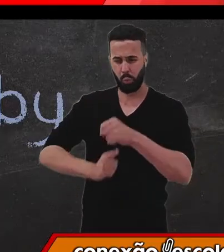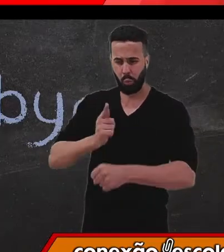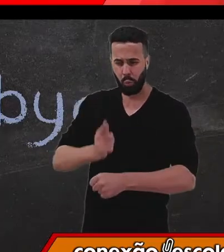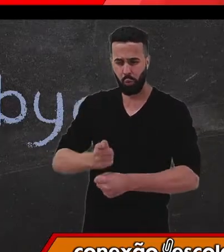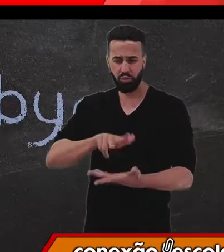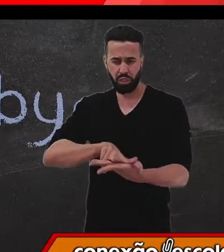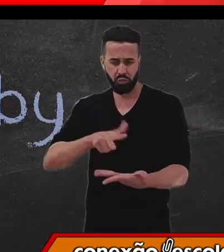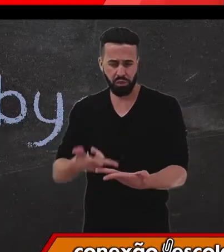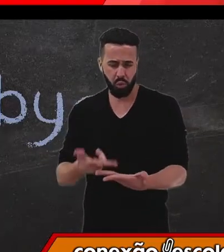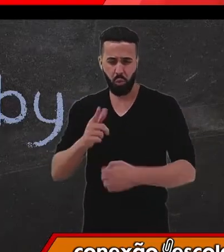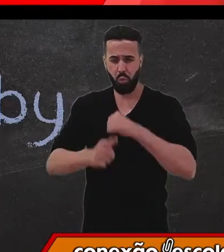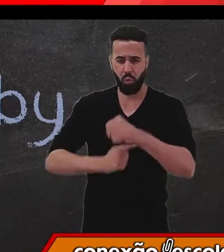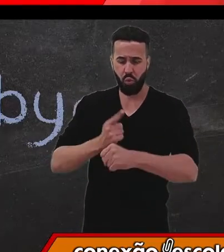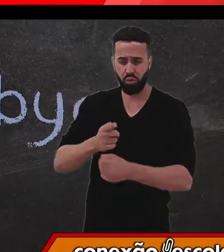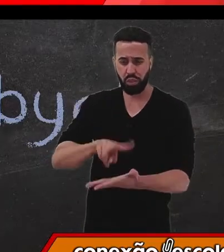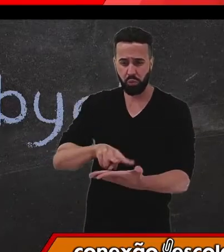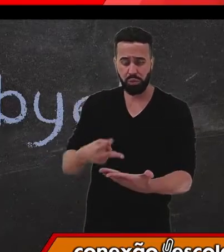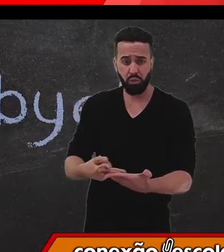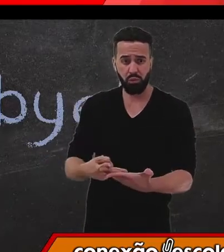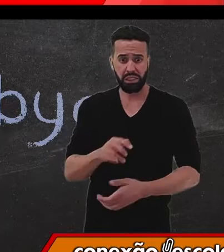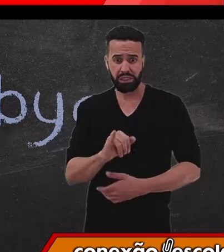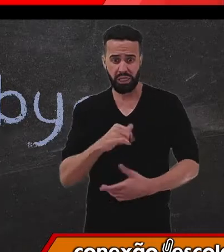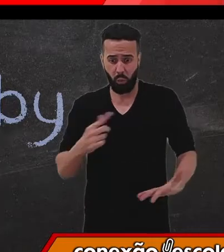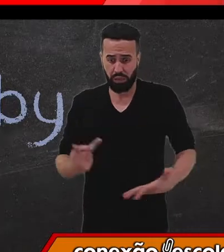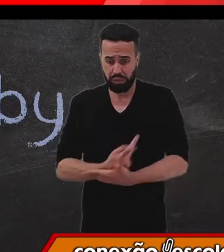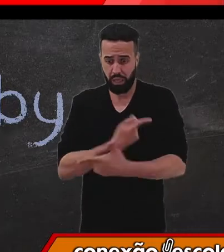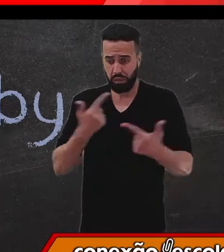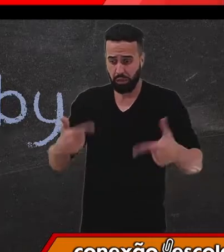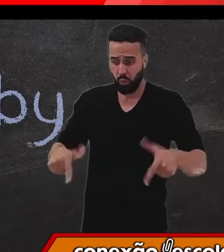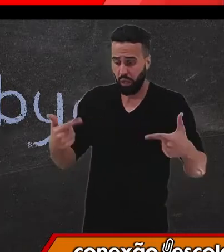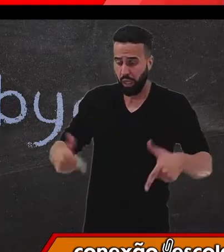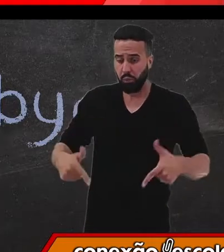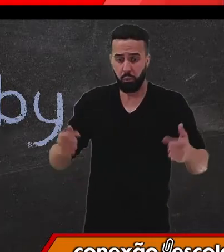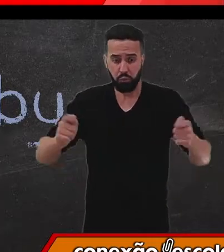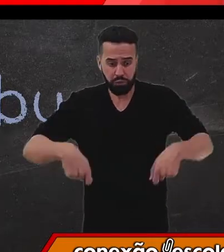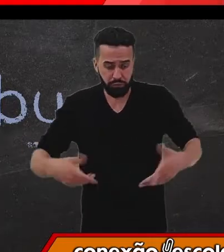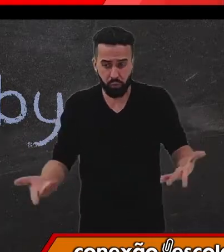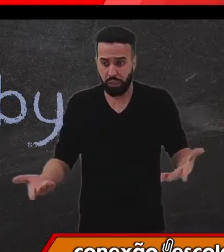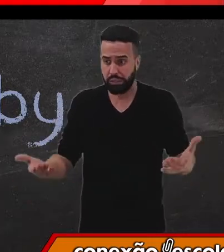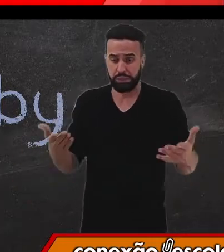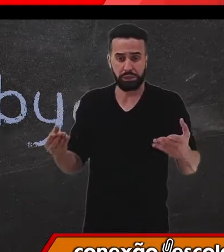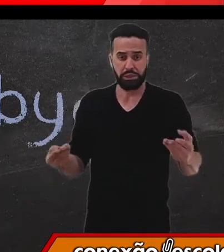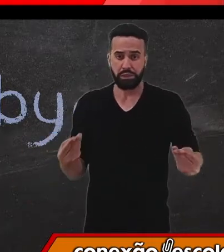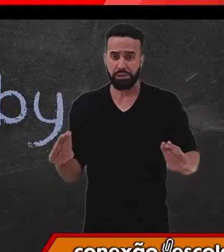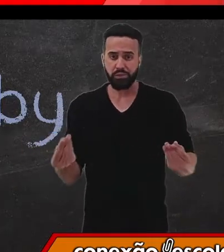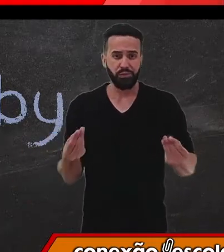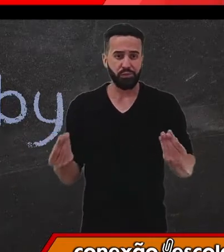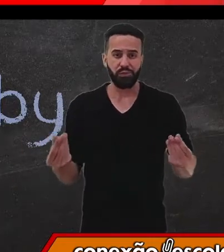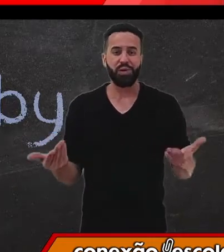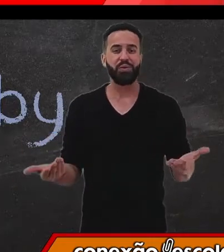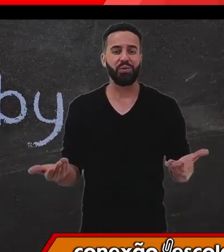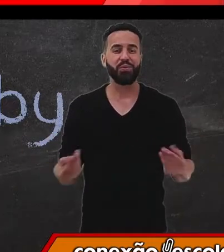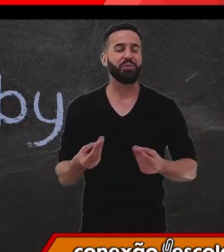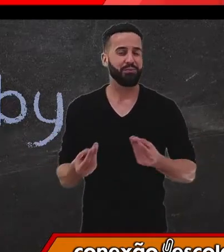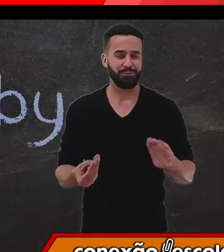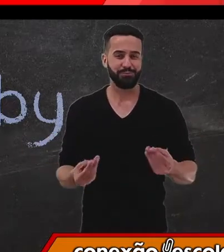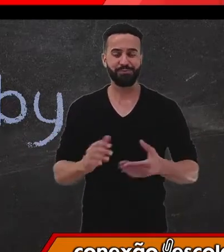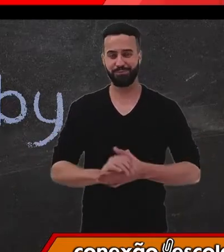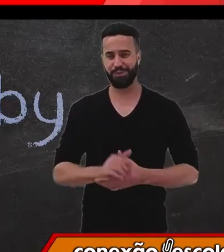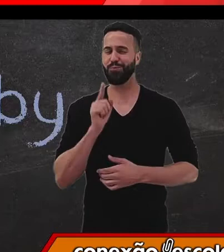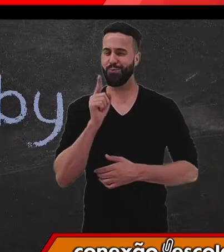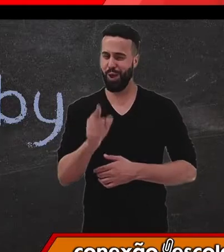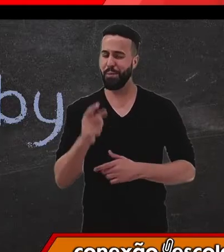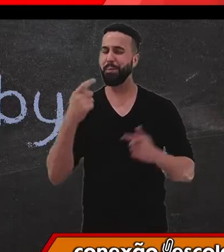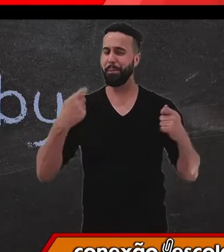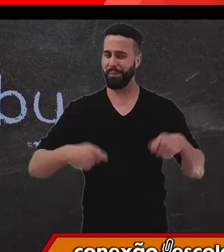E quando você não tiver ali o Google Tradutor, o que você vai ter que fazer? E nestes momentos você vai precisar do seu